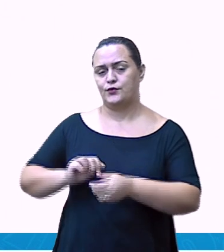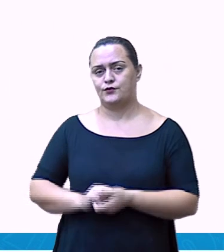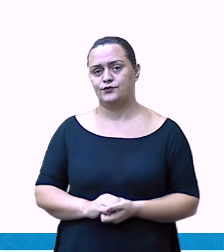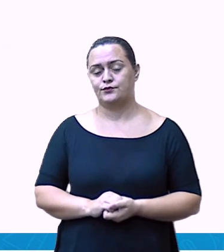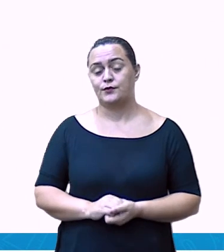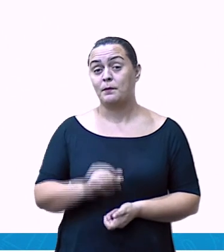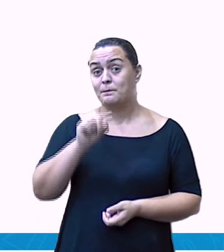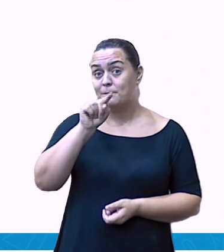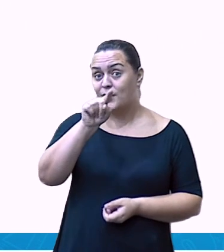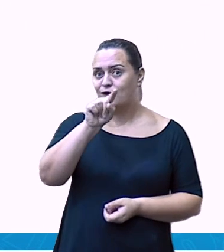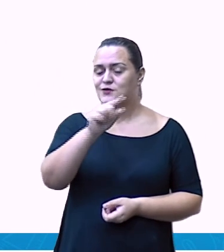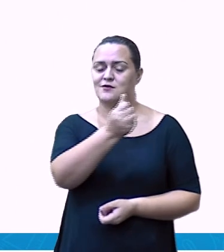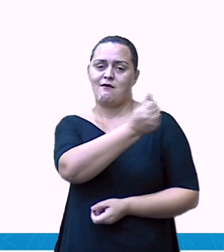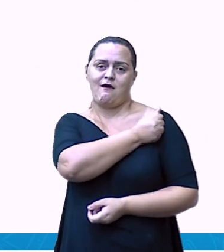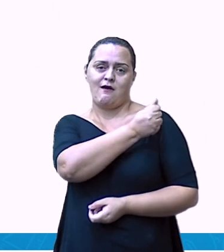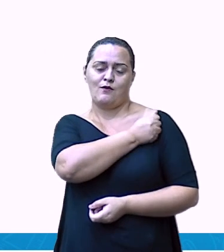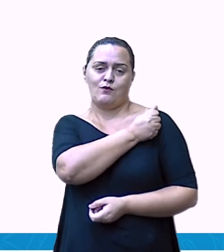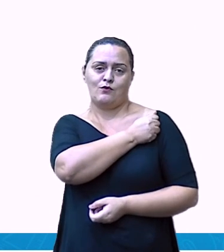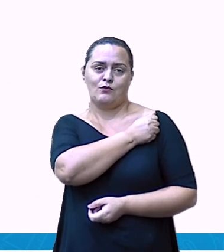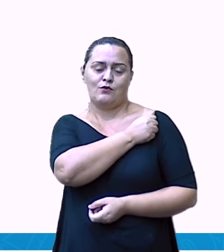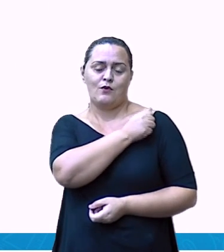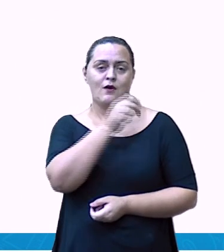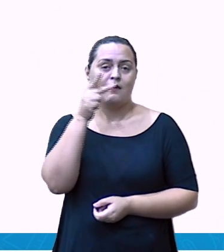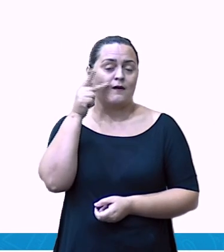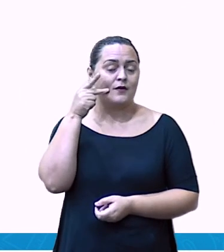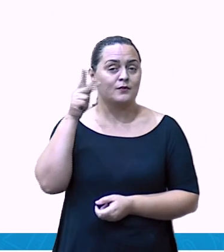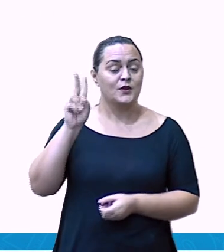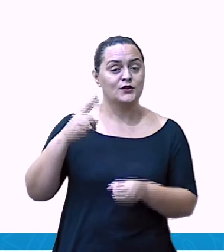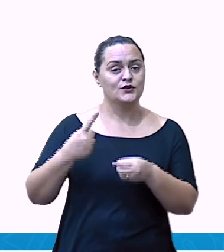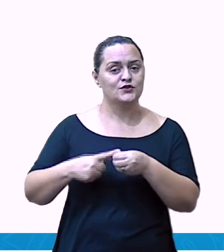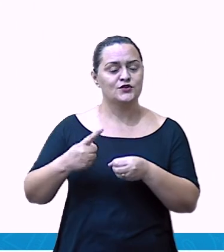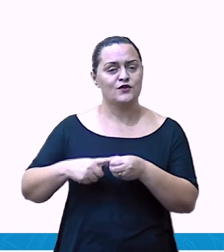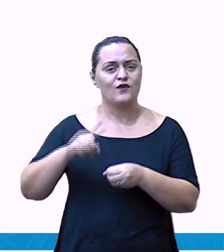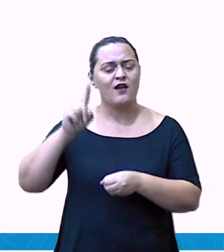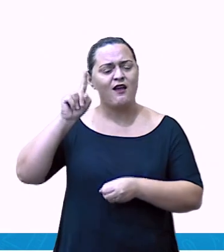estudante, a SMED-GV é uma fonte